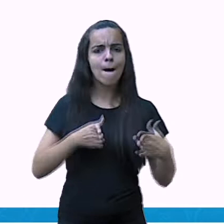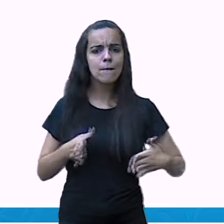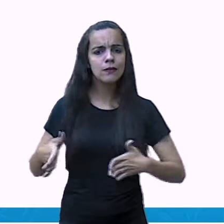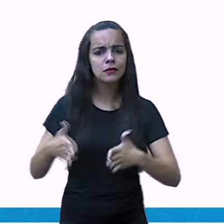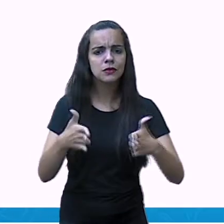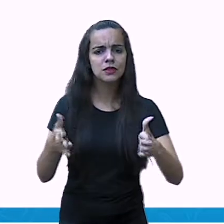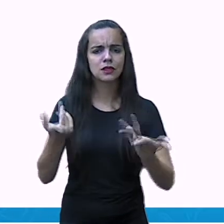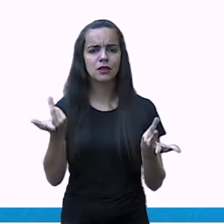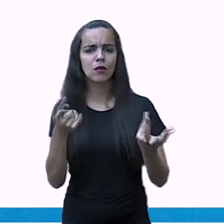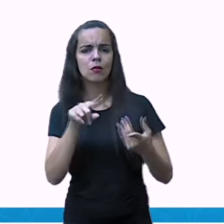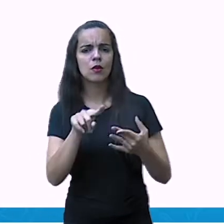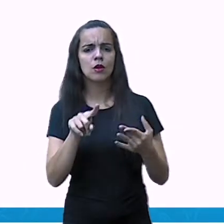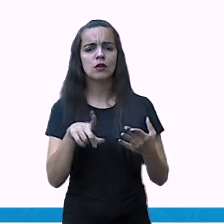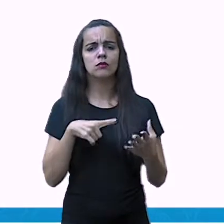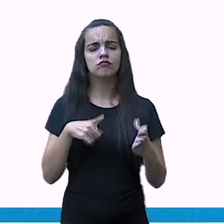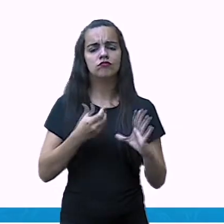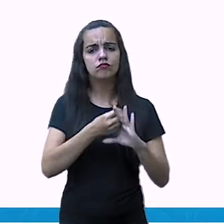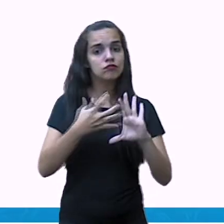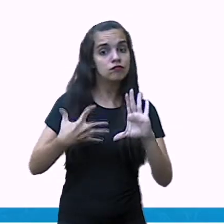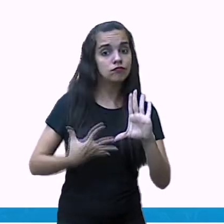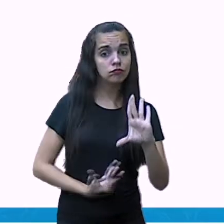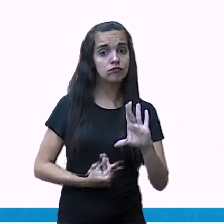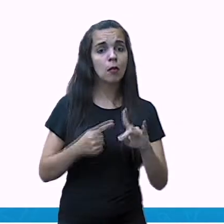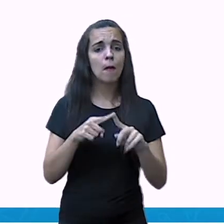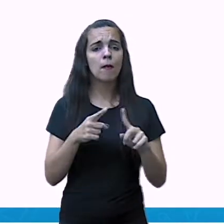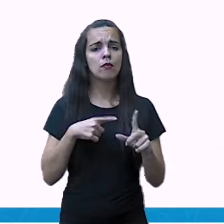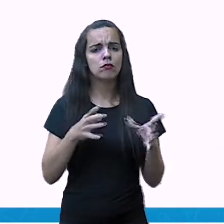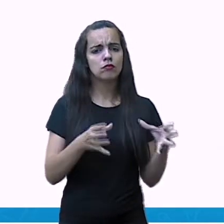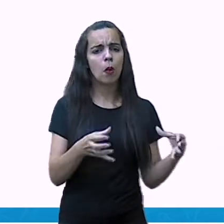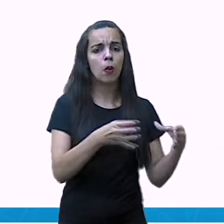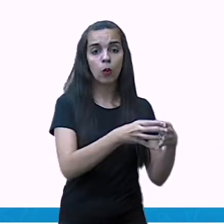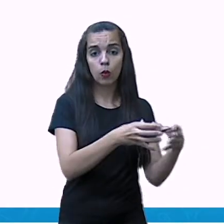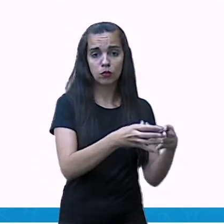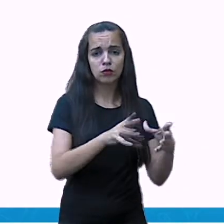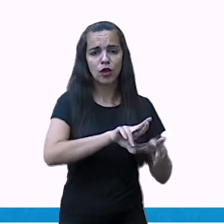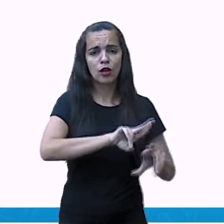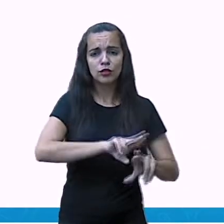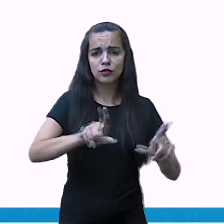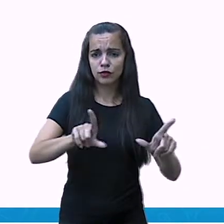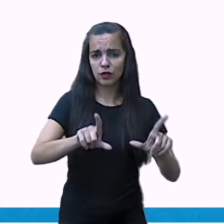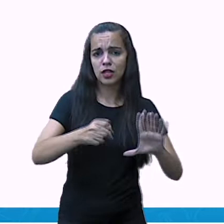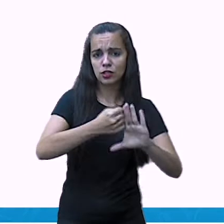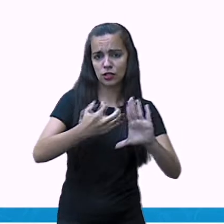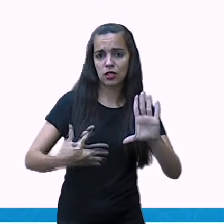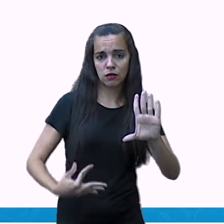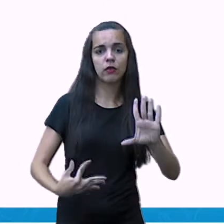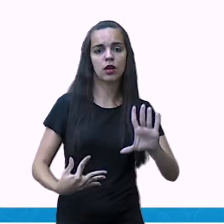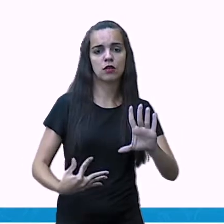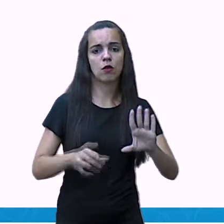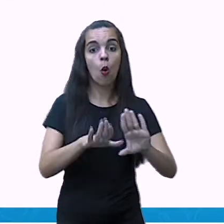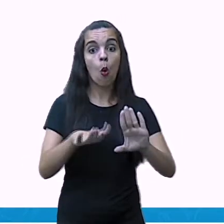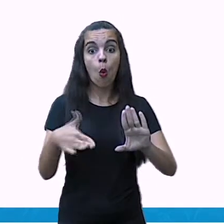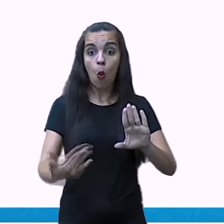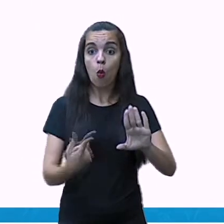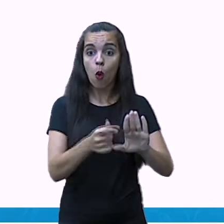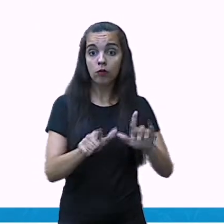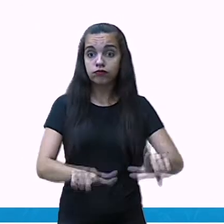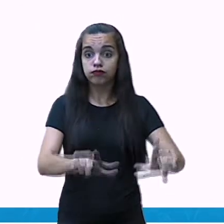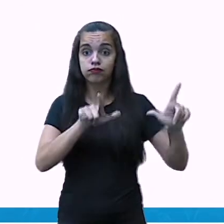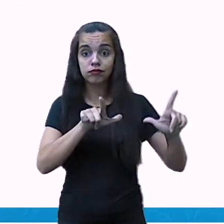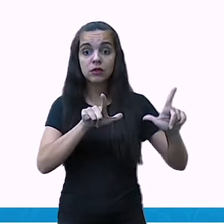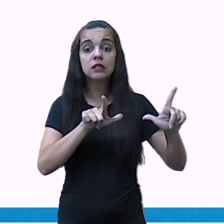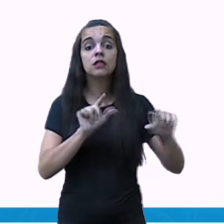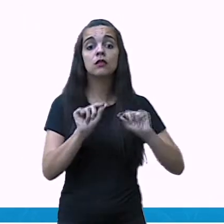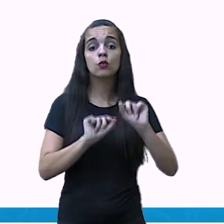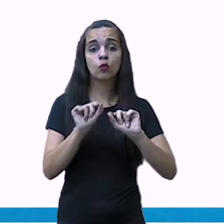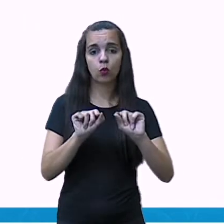rios, né, que são definidos, nós encontramos essas definições, nós vamos perceber